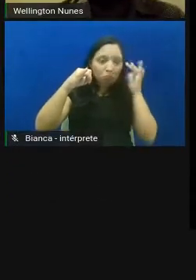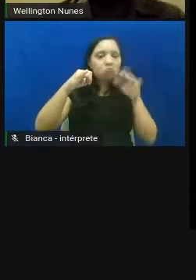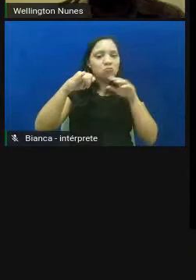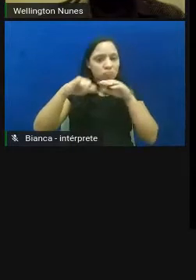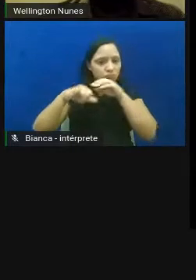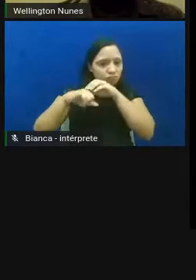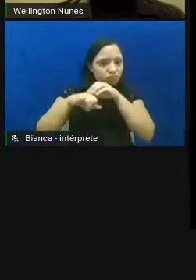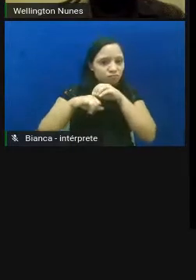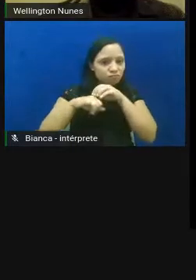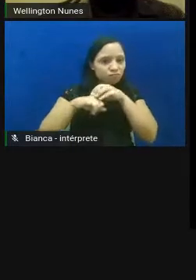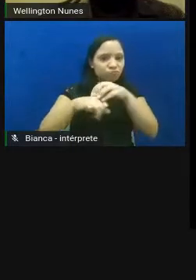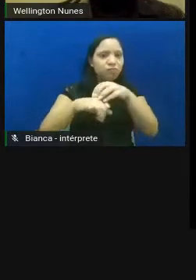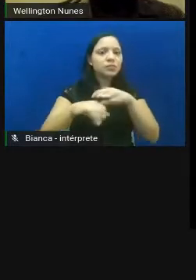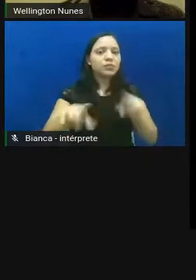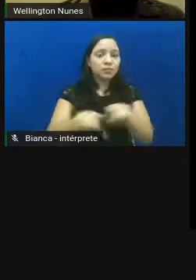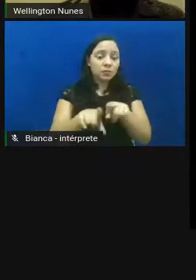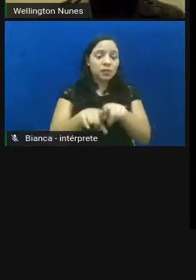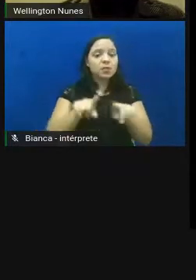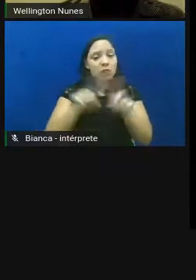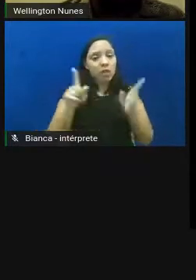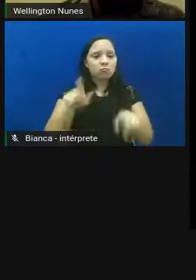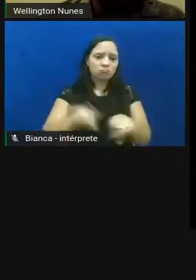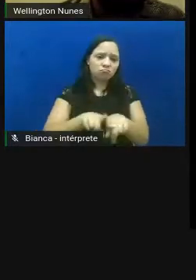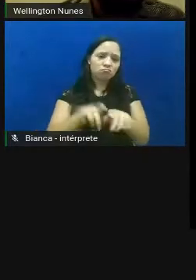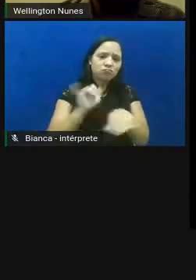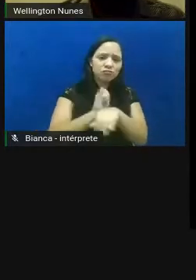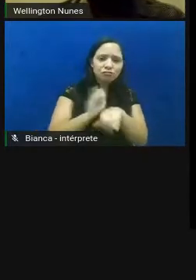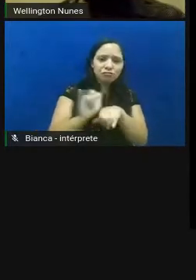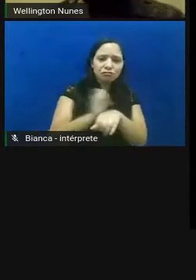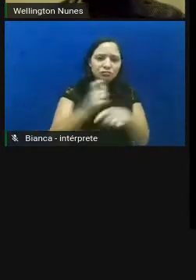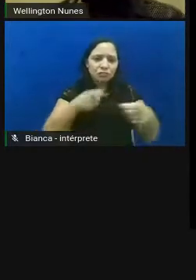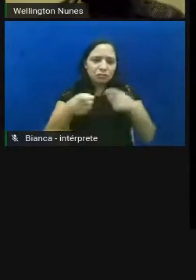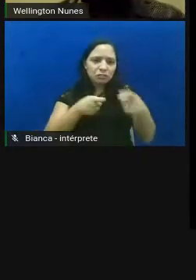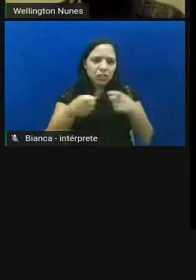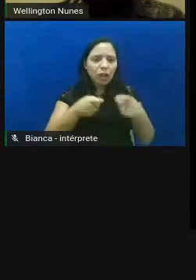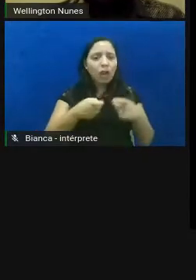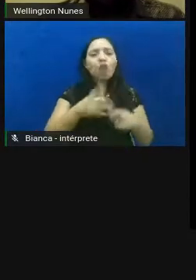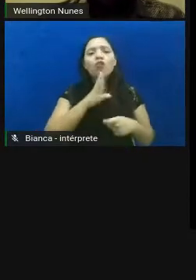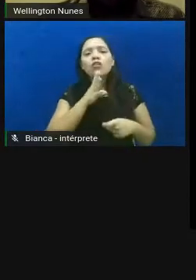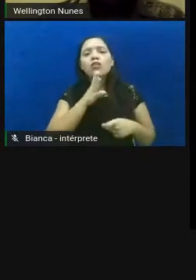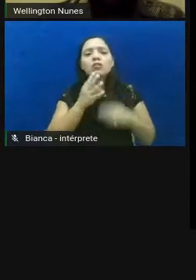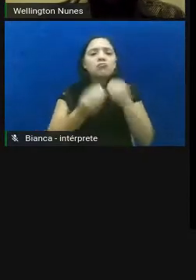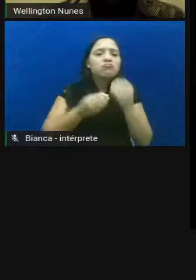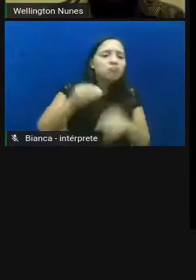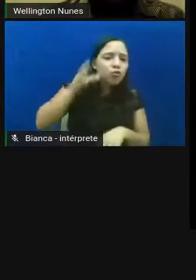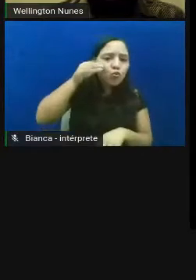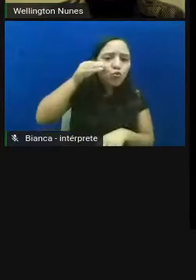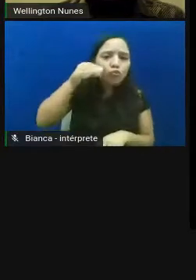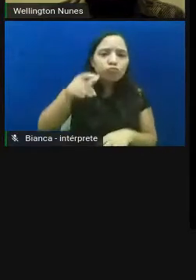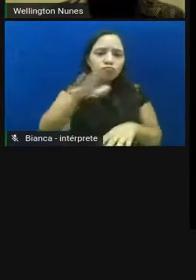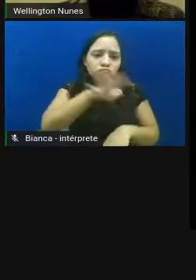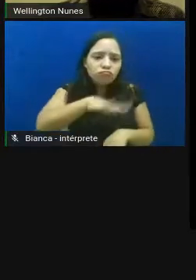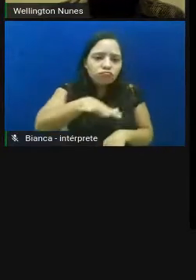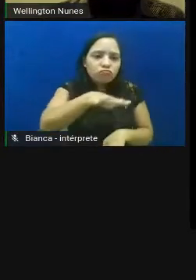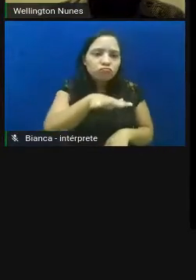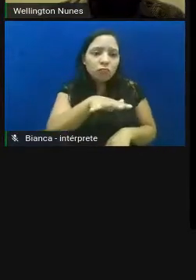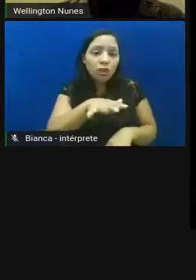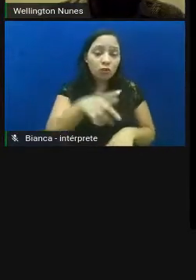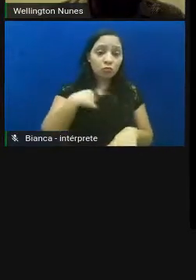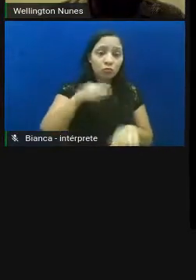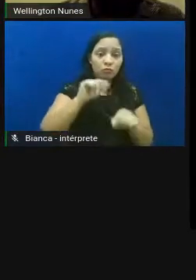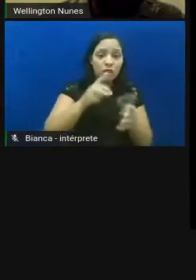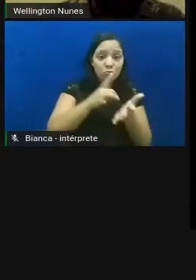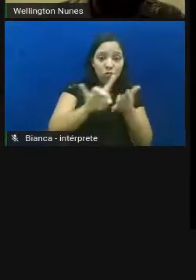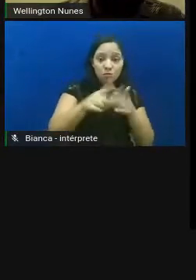uso militar, para estratégia de guerra, né, conhecer o território inimigo. E depois, com o avanço, né, nós temos